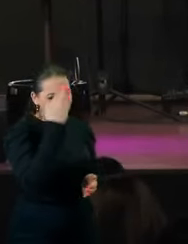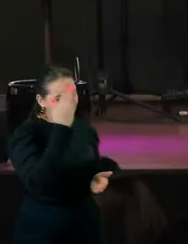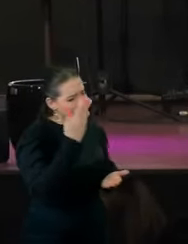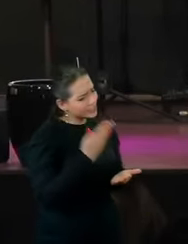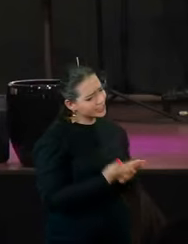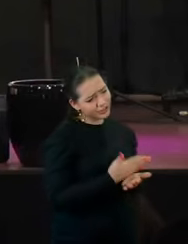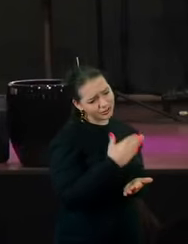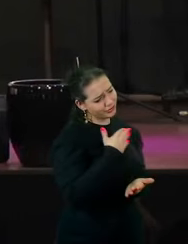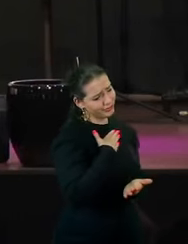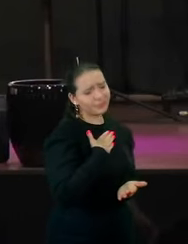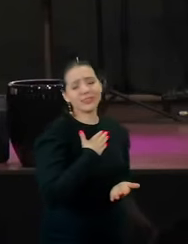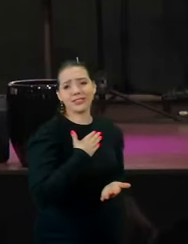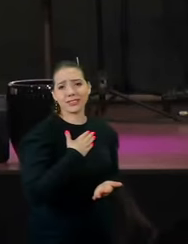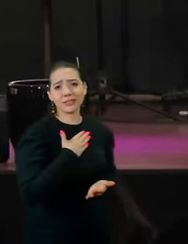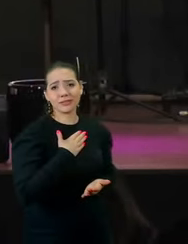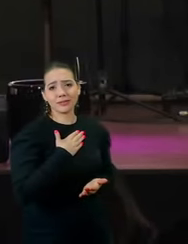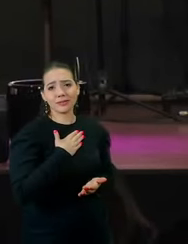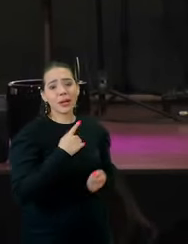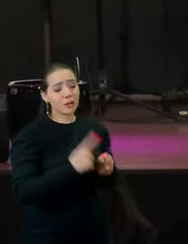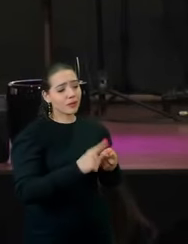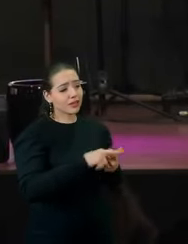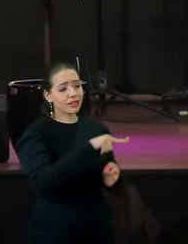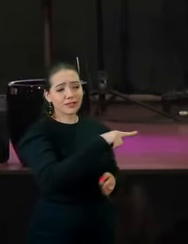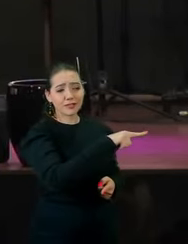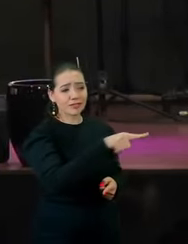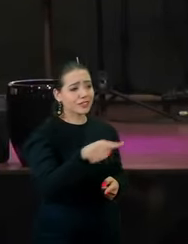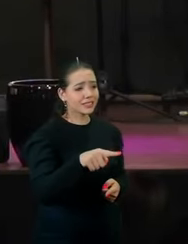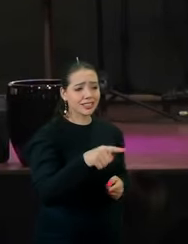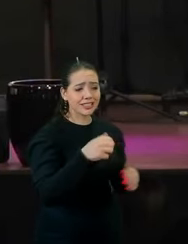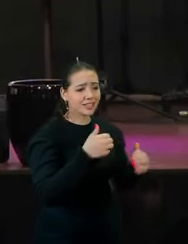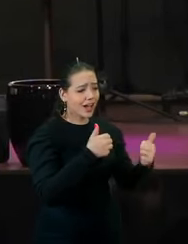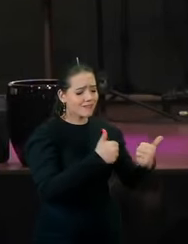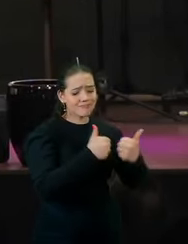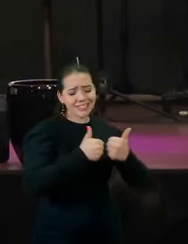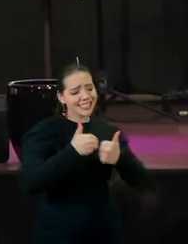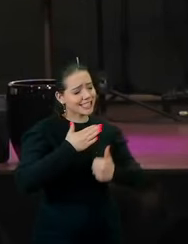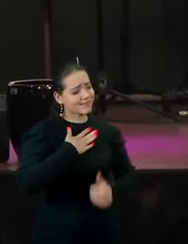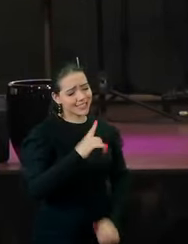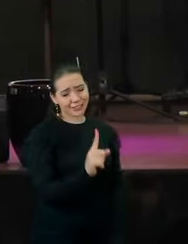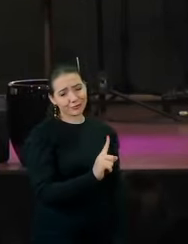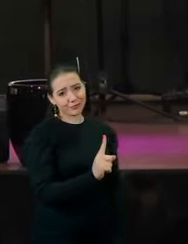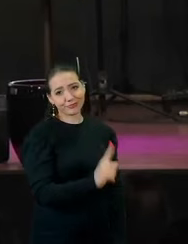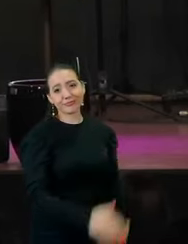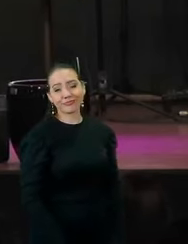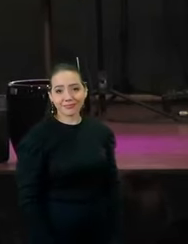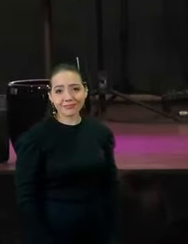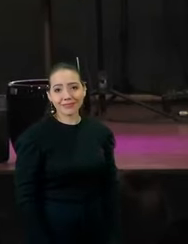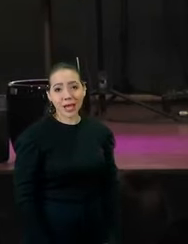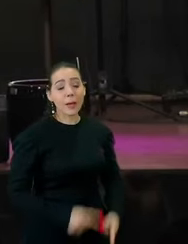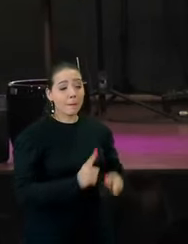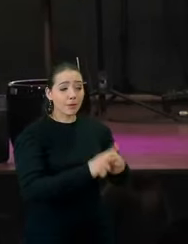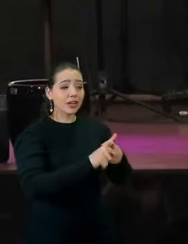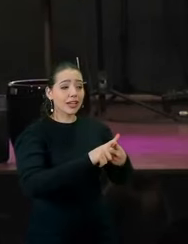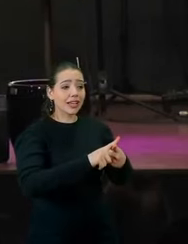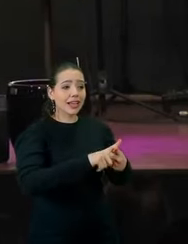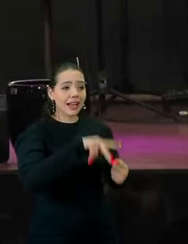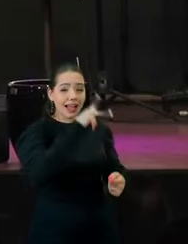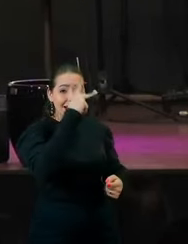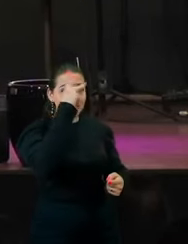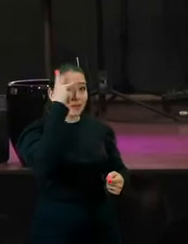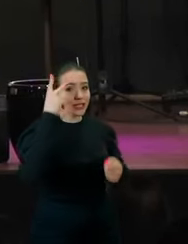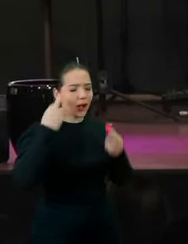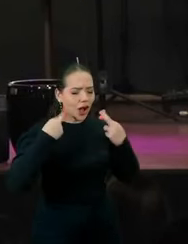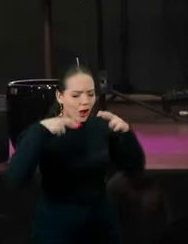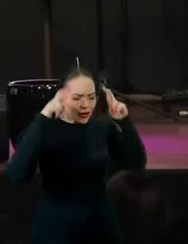entendo, você não é ovelha. E ele continua, mas as minhas ovelhas, elas ouvem a